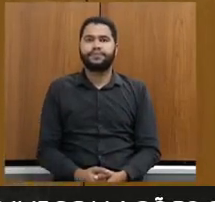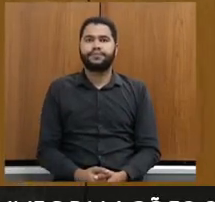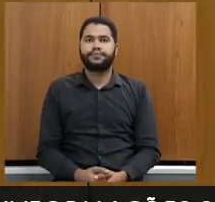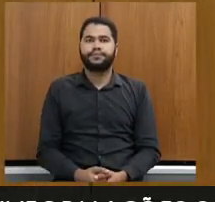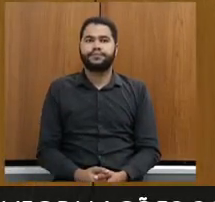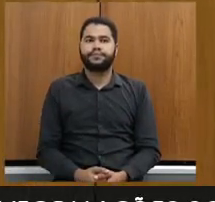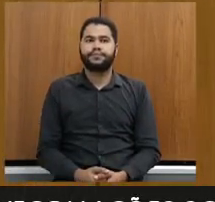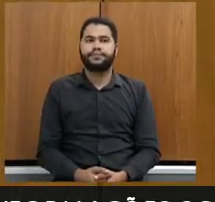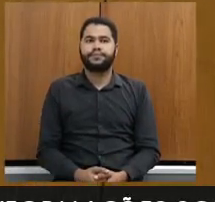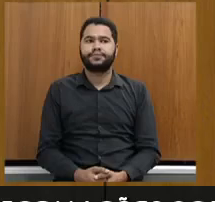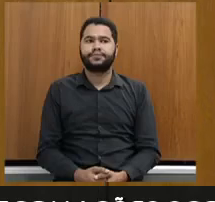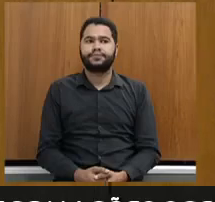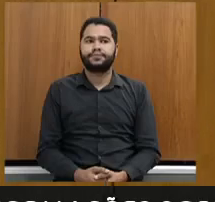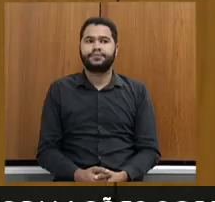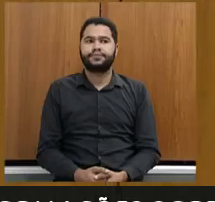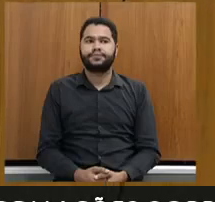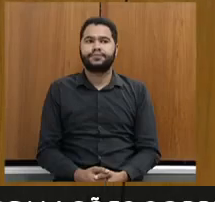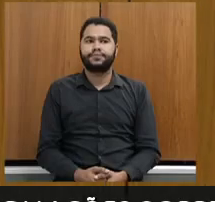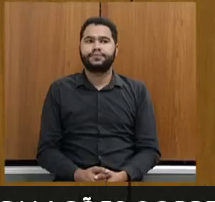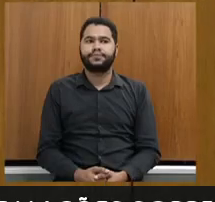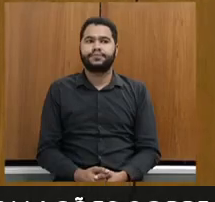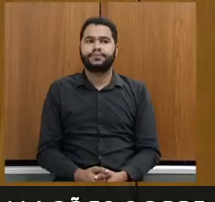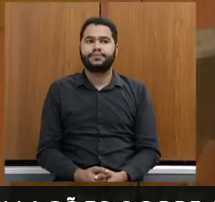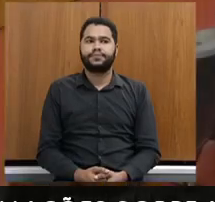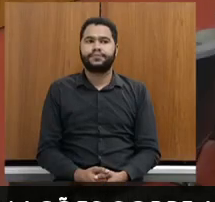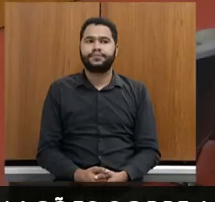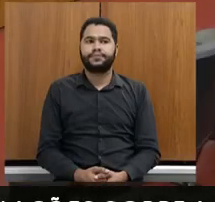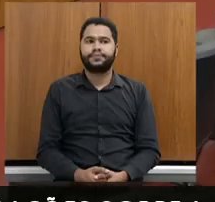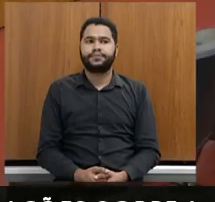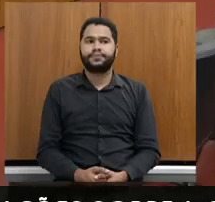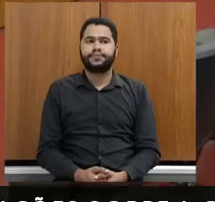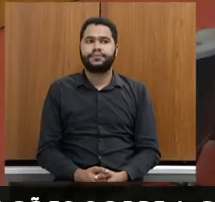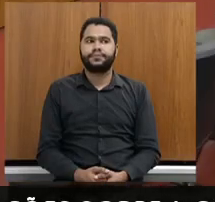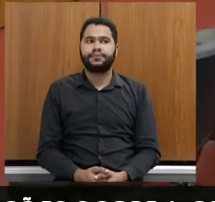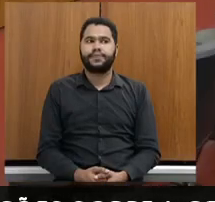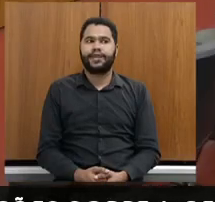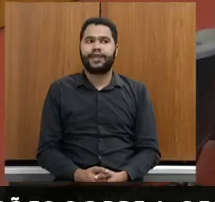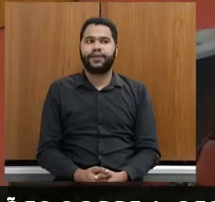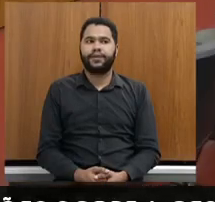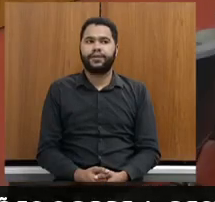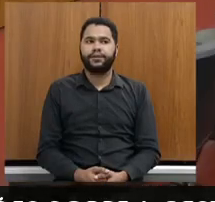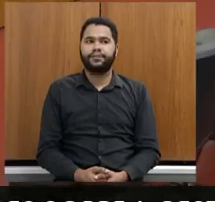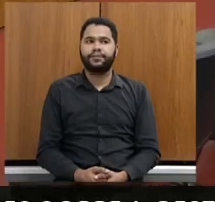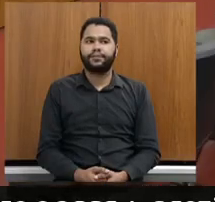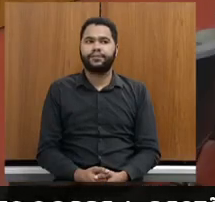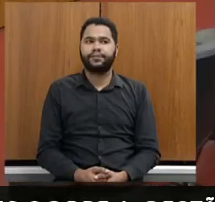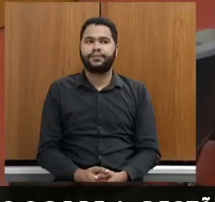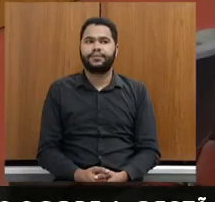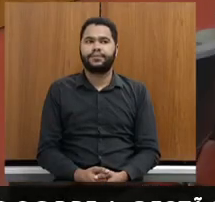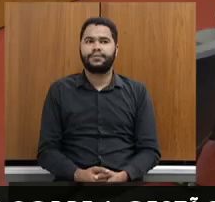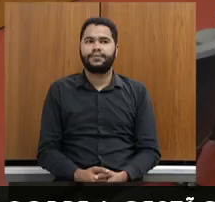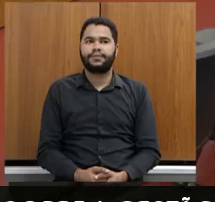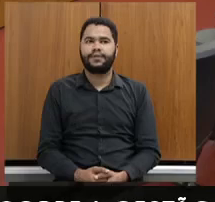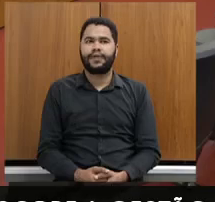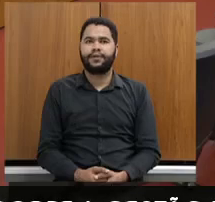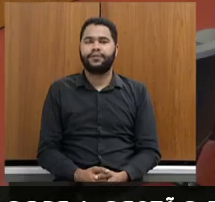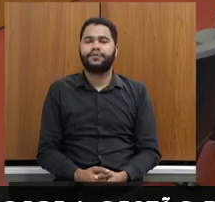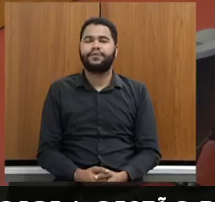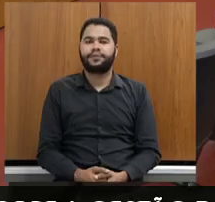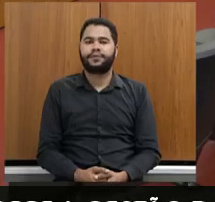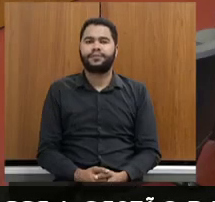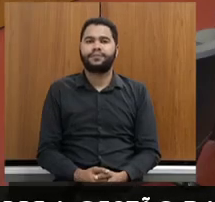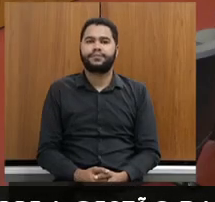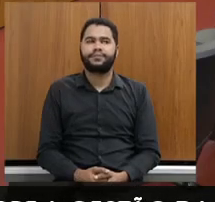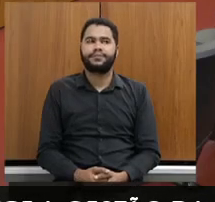quê é tanto pelo botou aqui não é